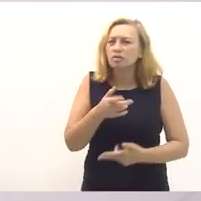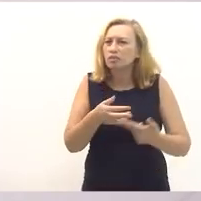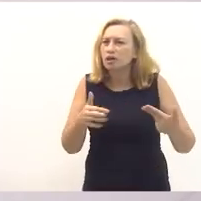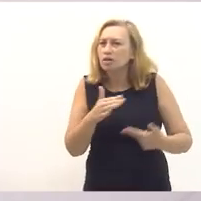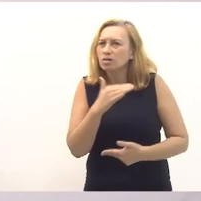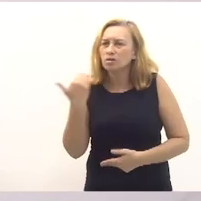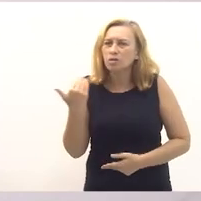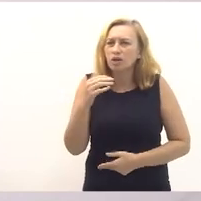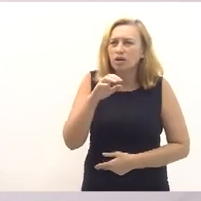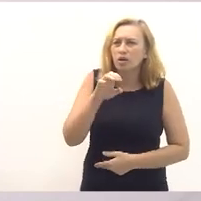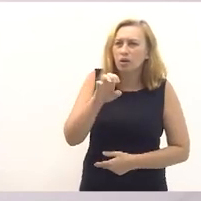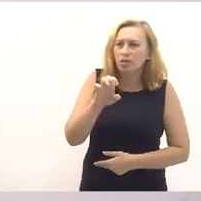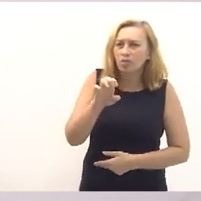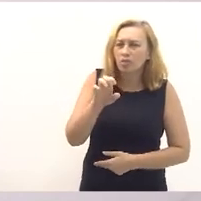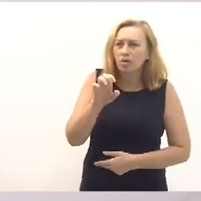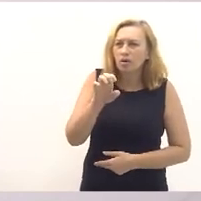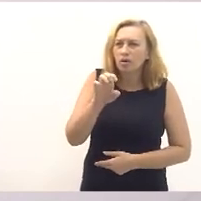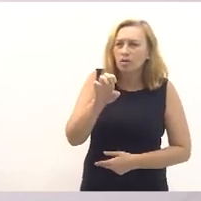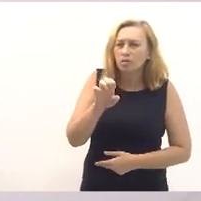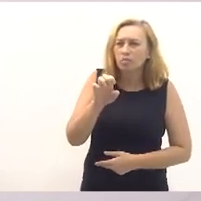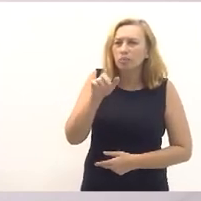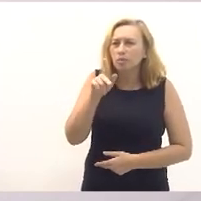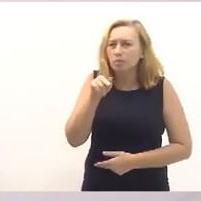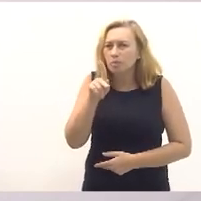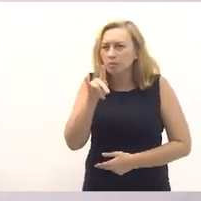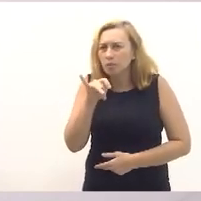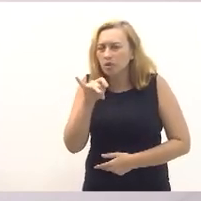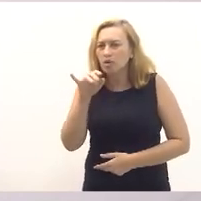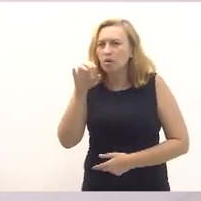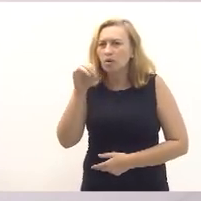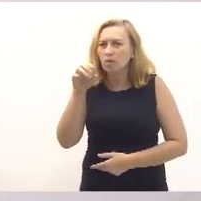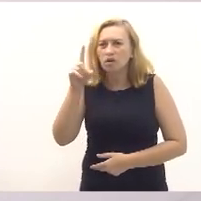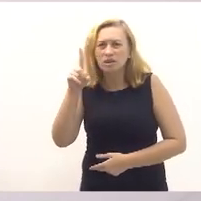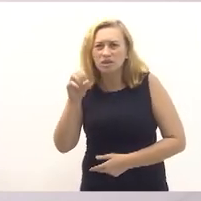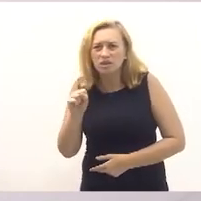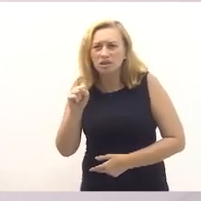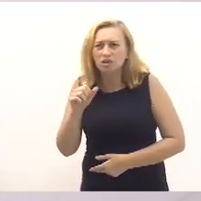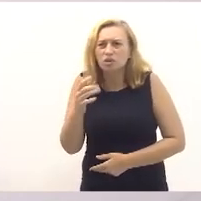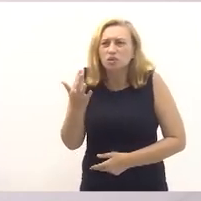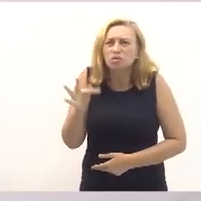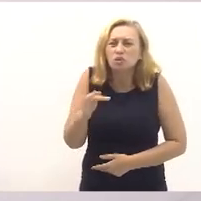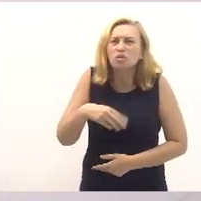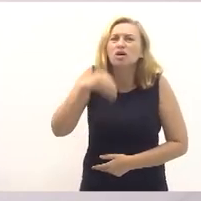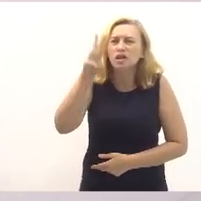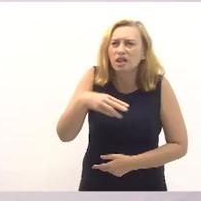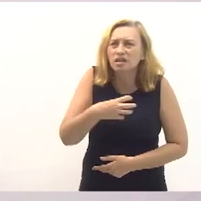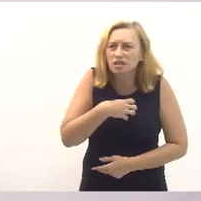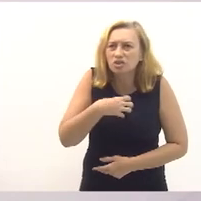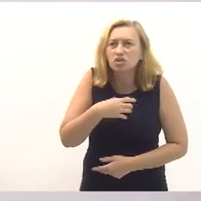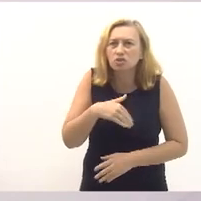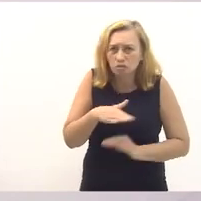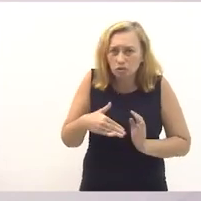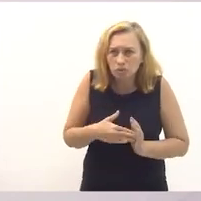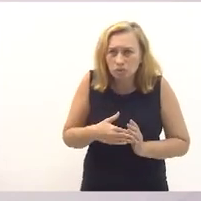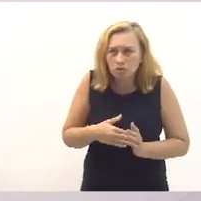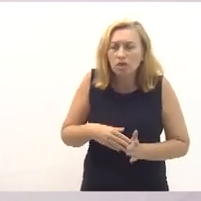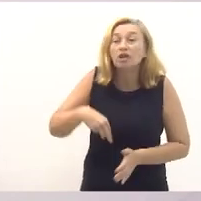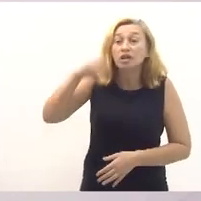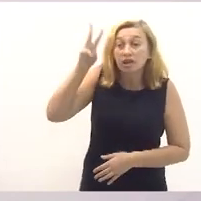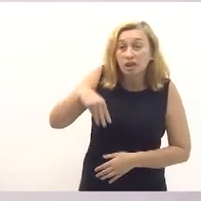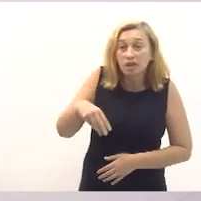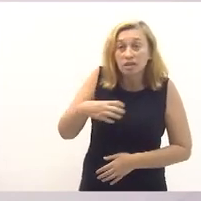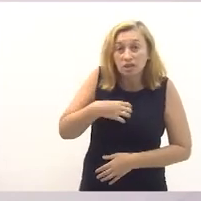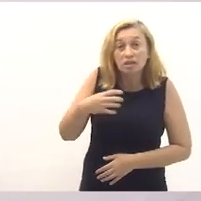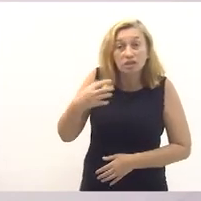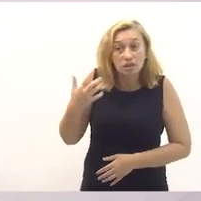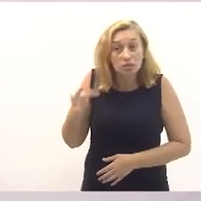por opioides por vício de opioides e dor quem é que já sentiu dor todo mundo do mundo quem é que vai